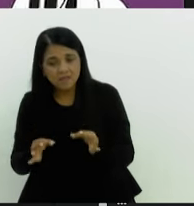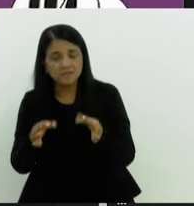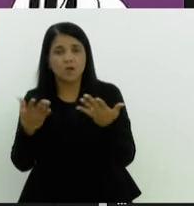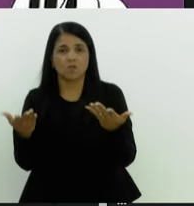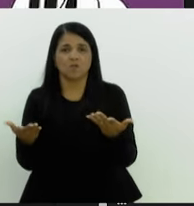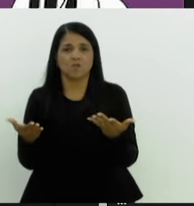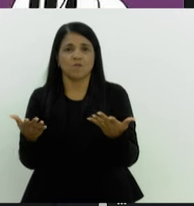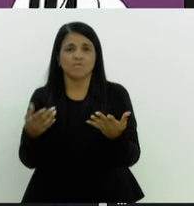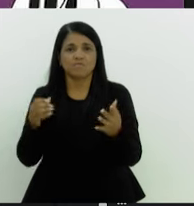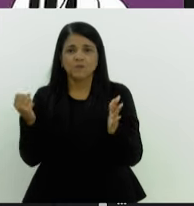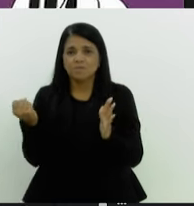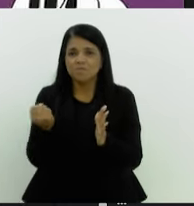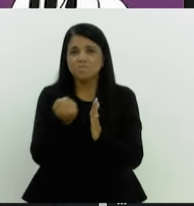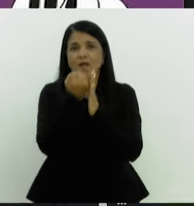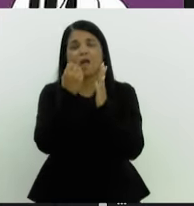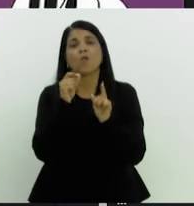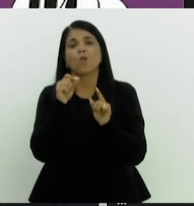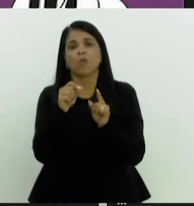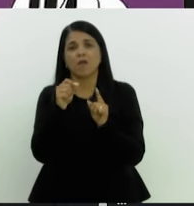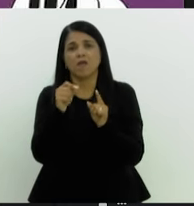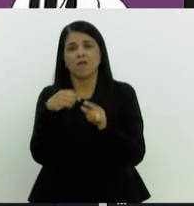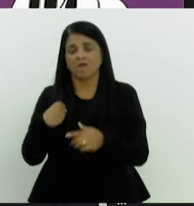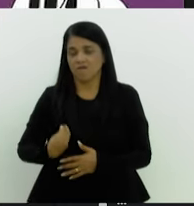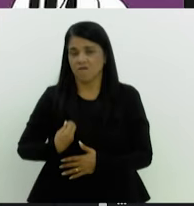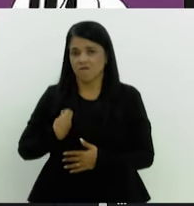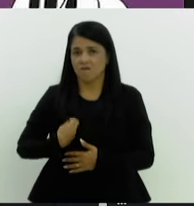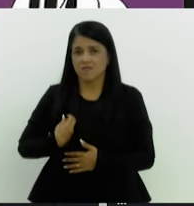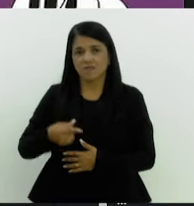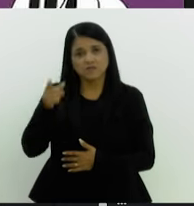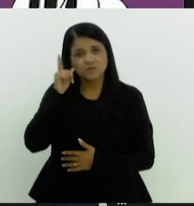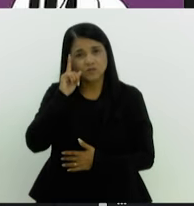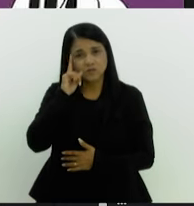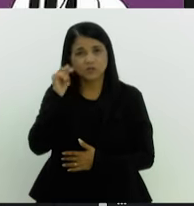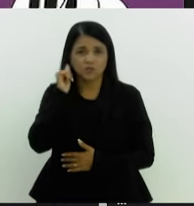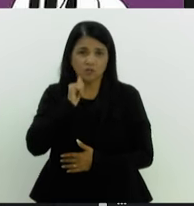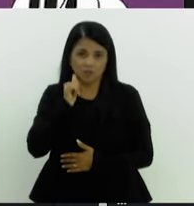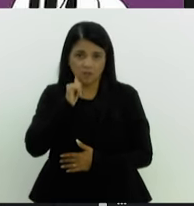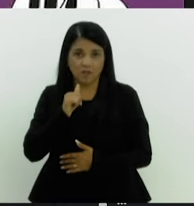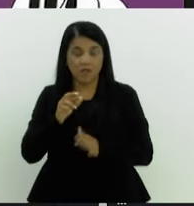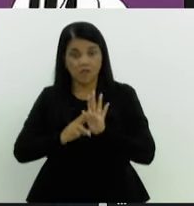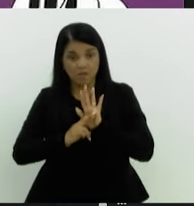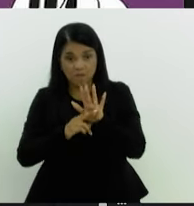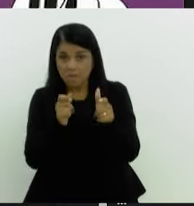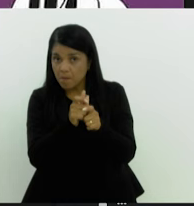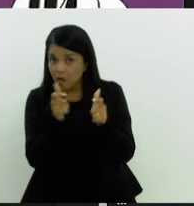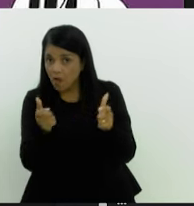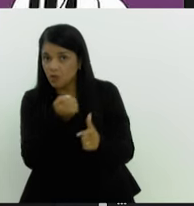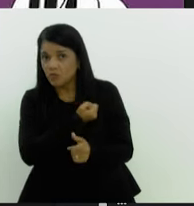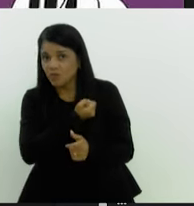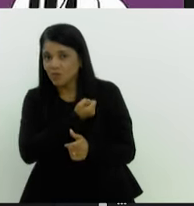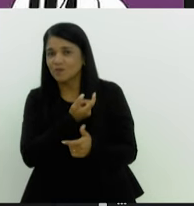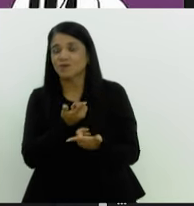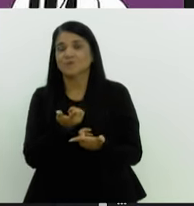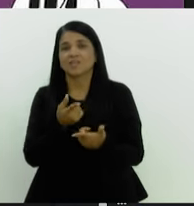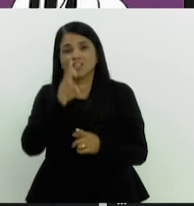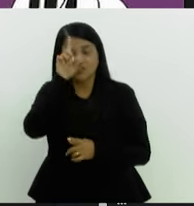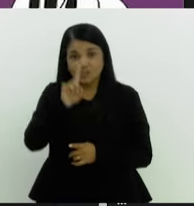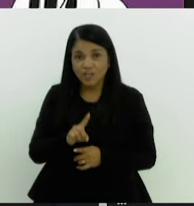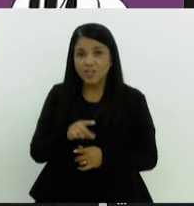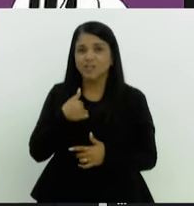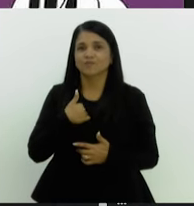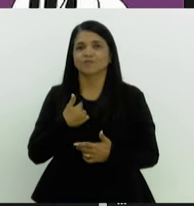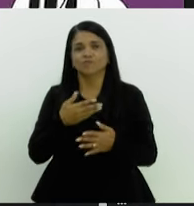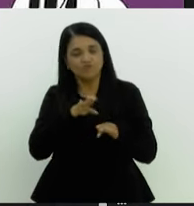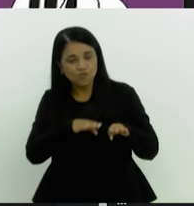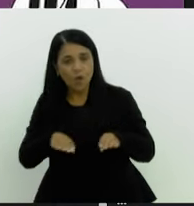isso impacta diretamente na nossa vida do dia a dia maior representatividade feminina é maior direitos é mais direitos